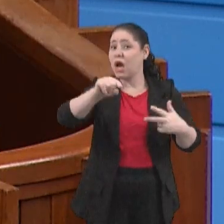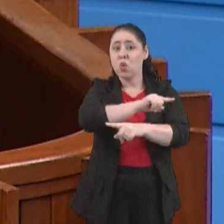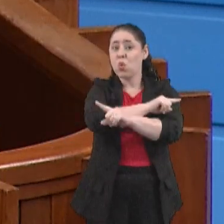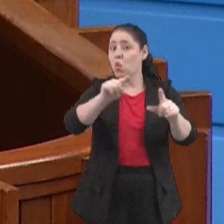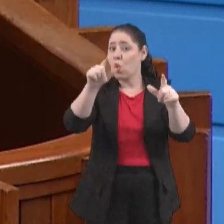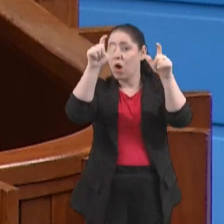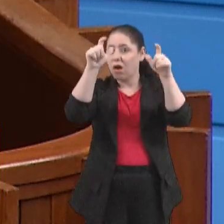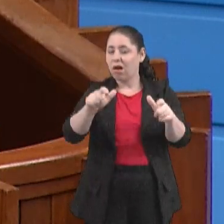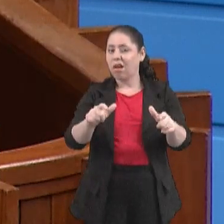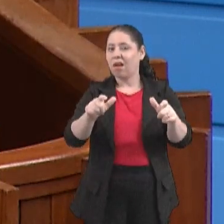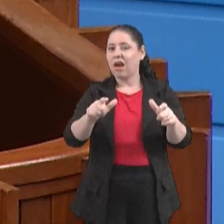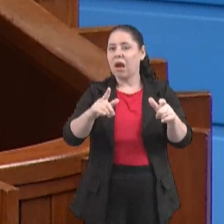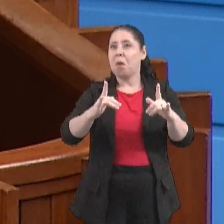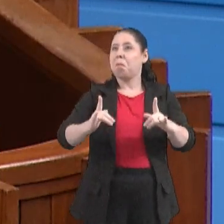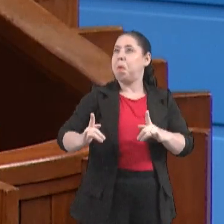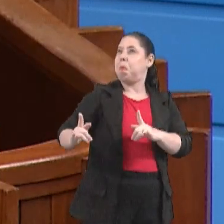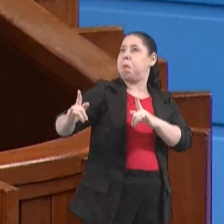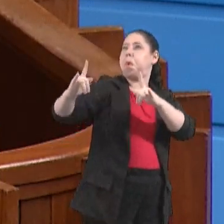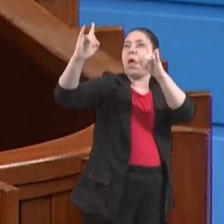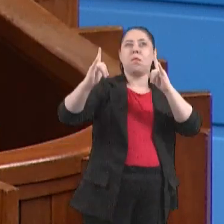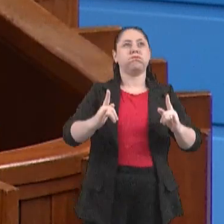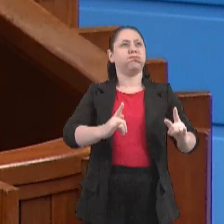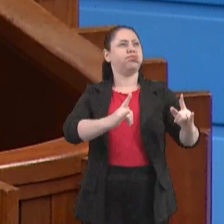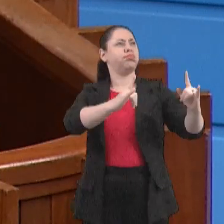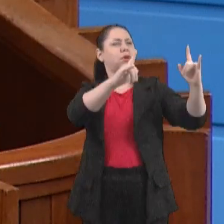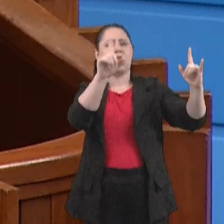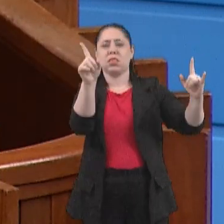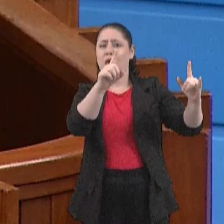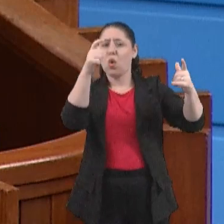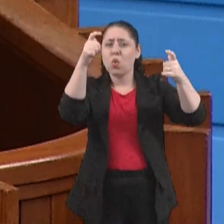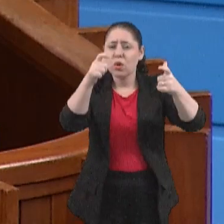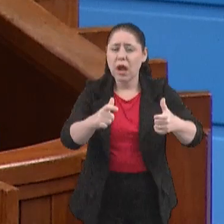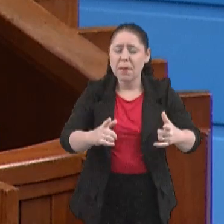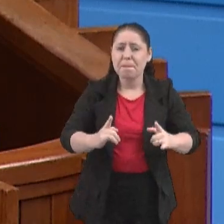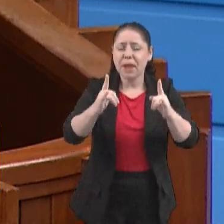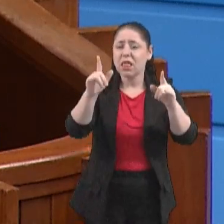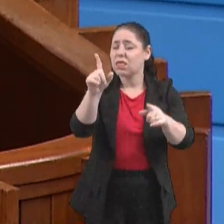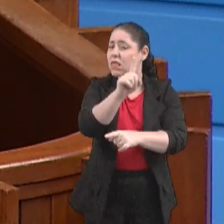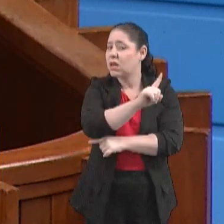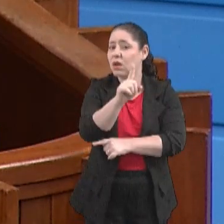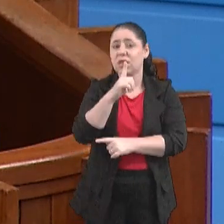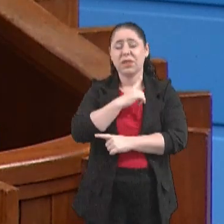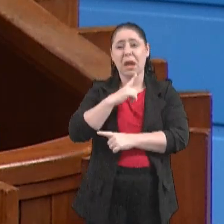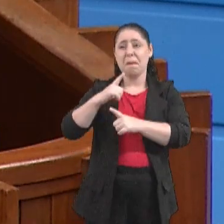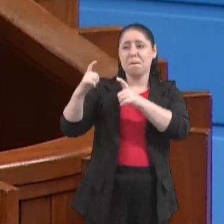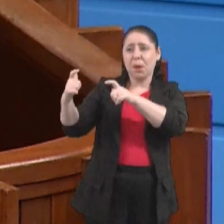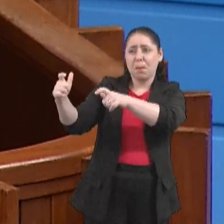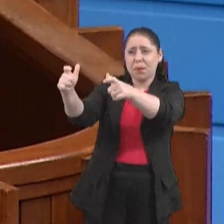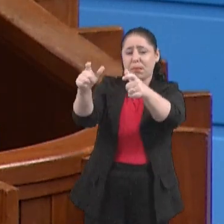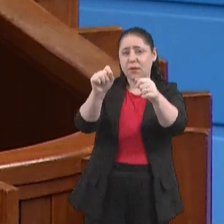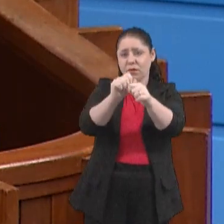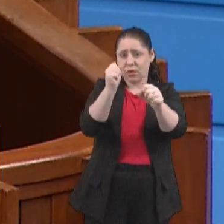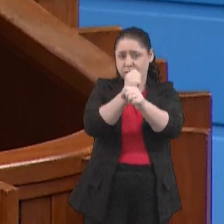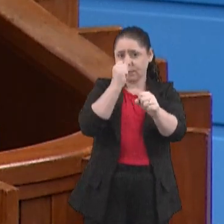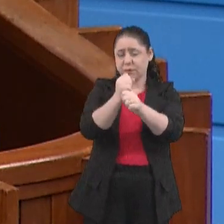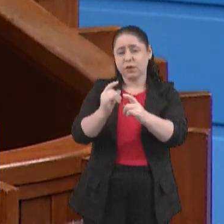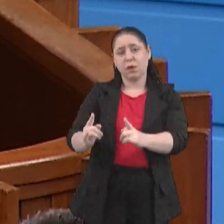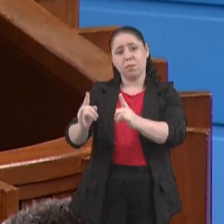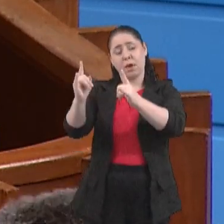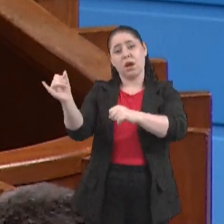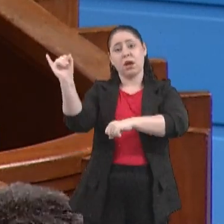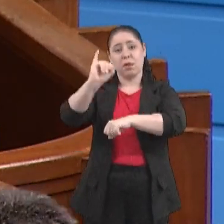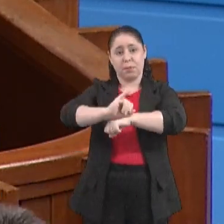é lugar de arranha-céu, aqui não é lugar de prédio. Tem muito lugar para fazer prédio aqui